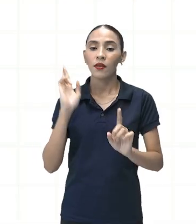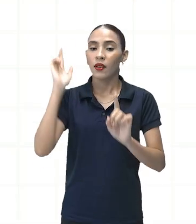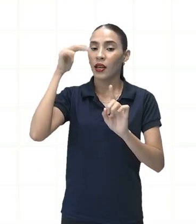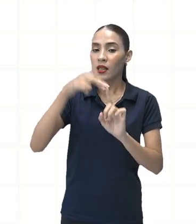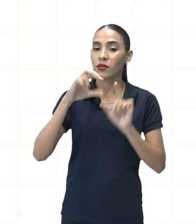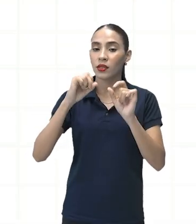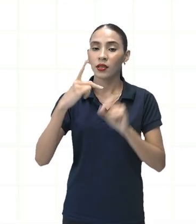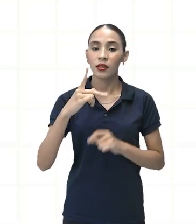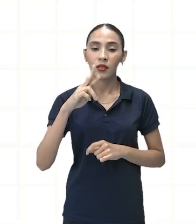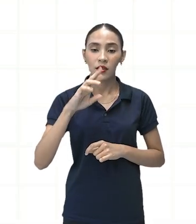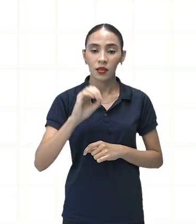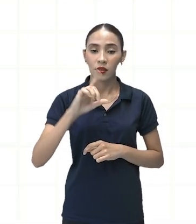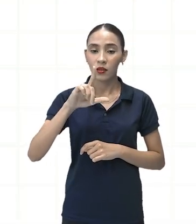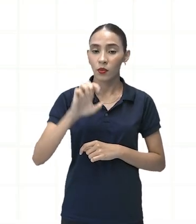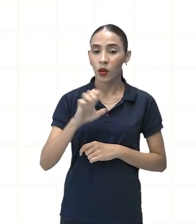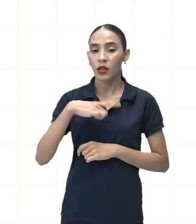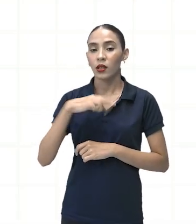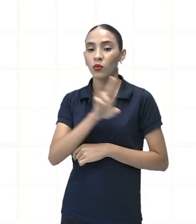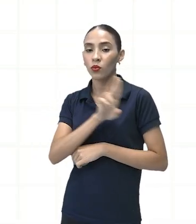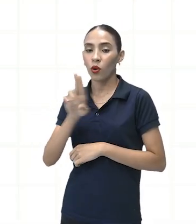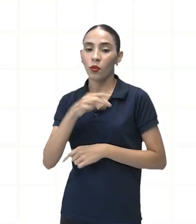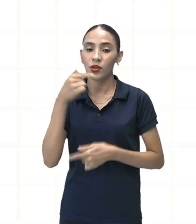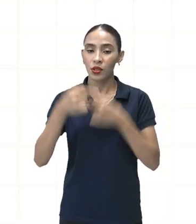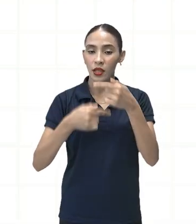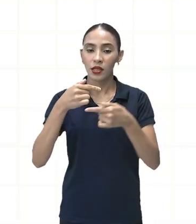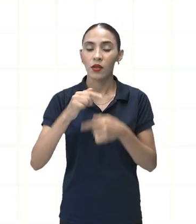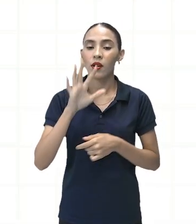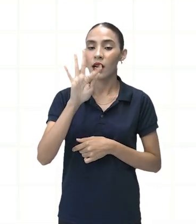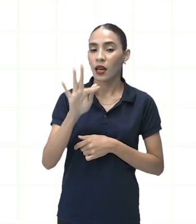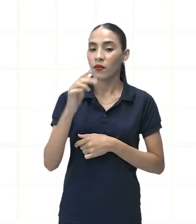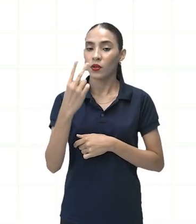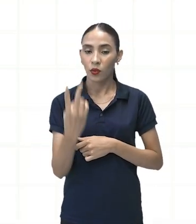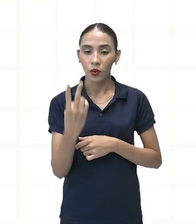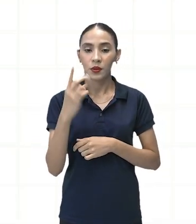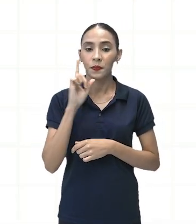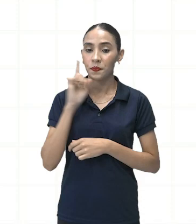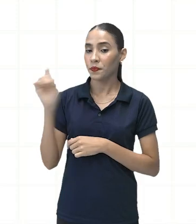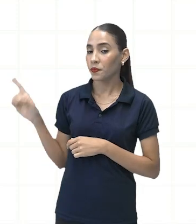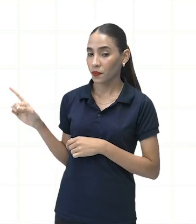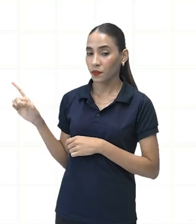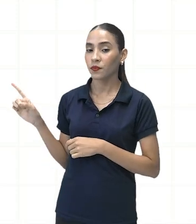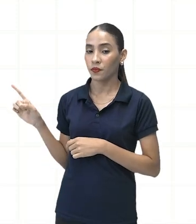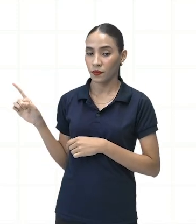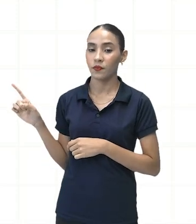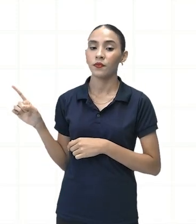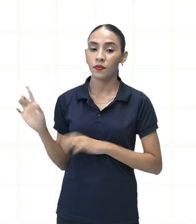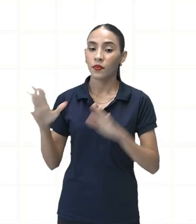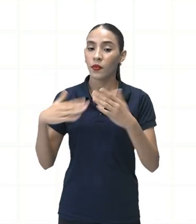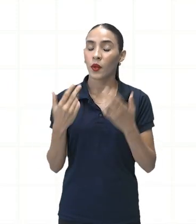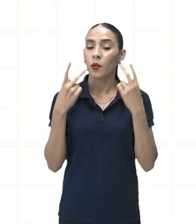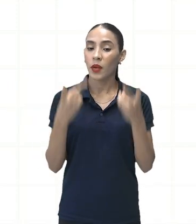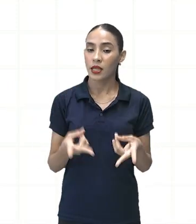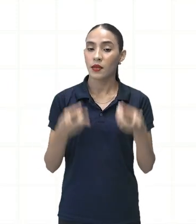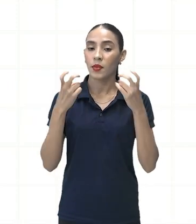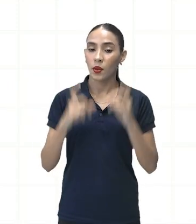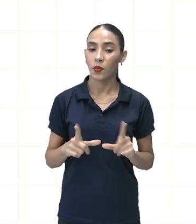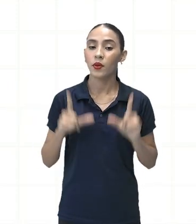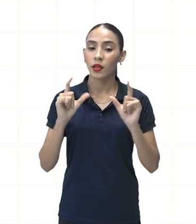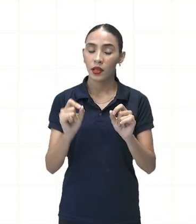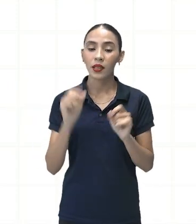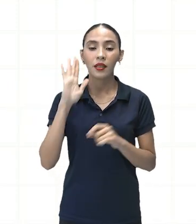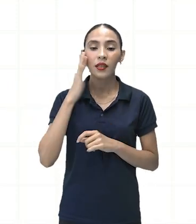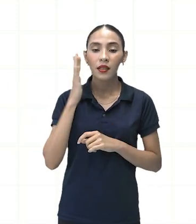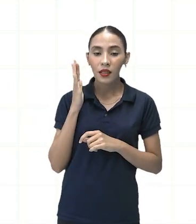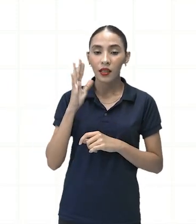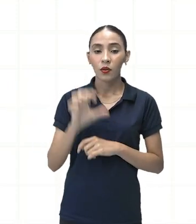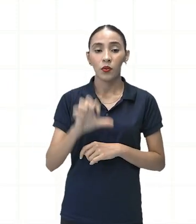à prole, que ele chamou de geração F2, ou segunda geração filial, onde ele observou, vamos